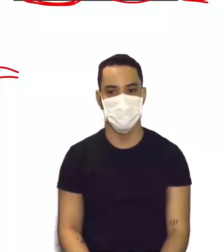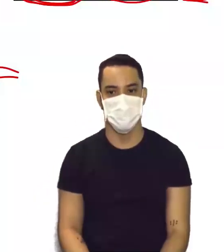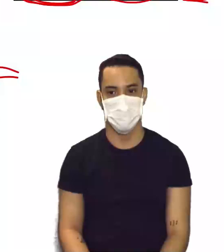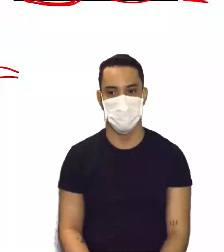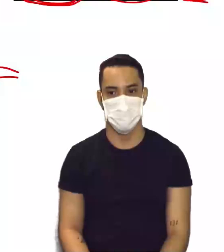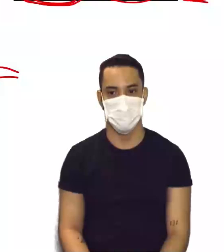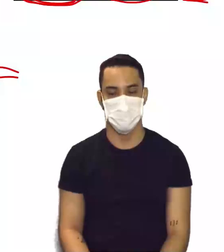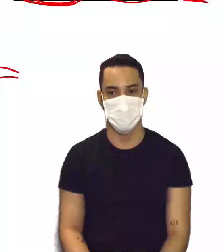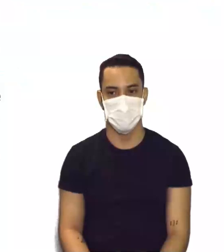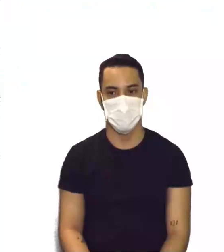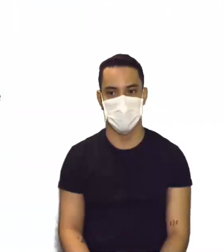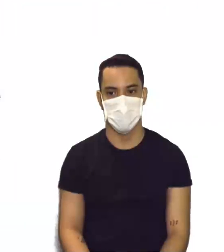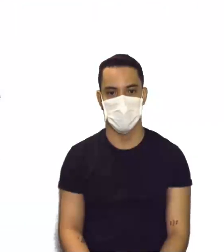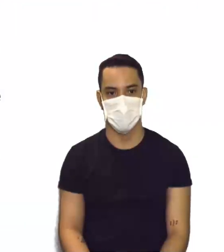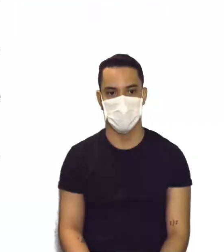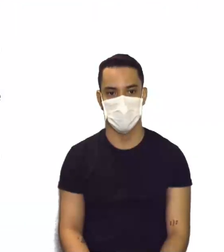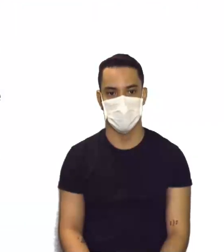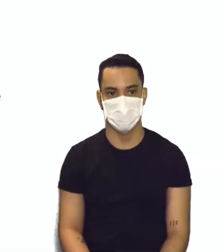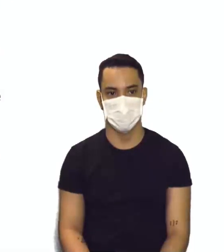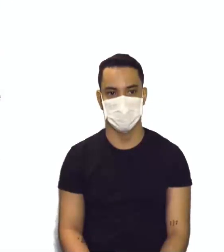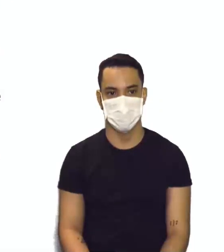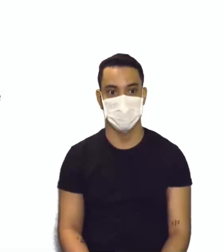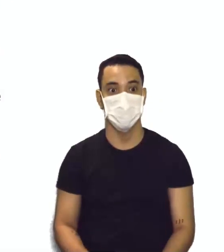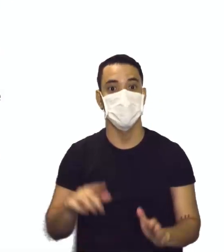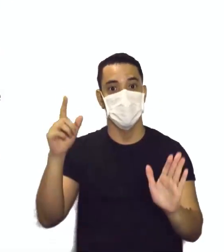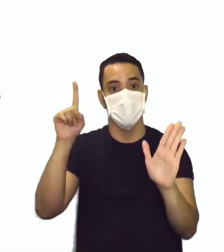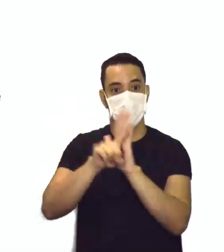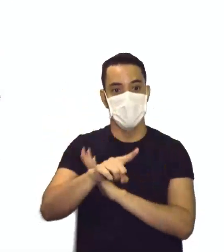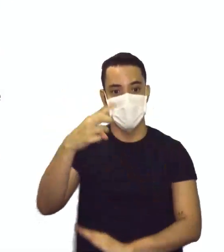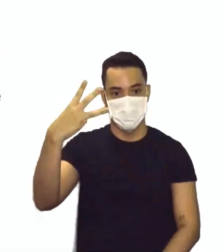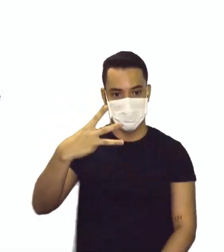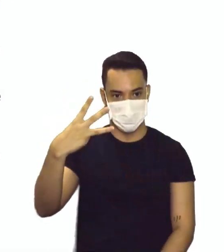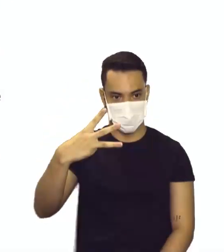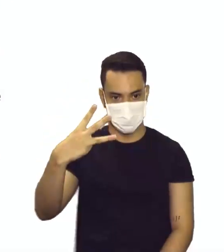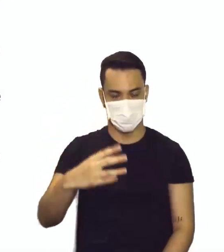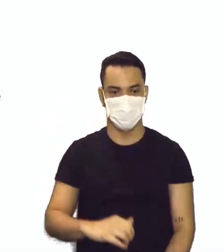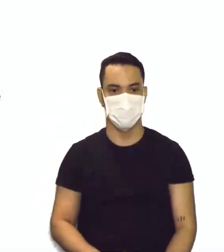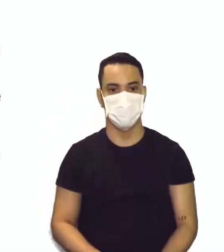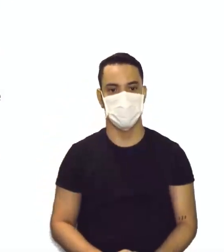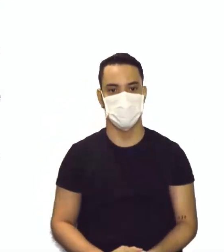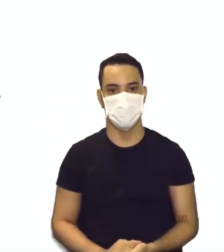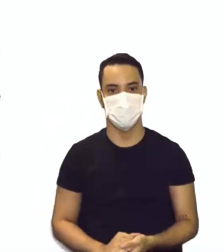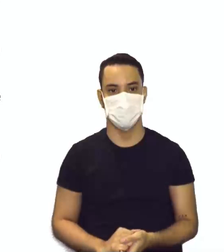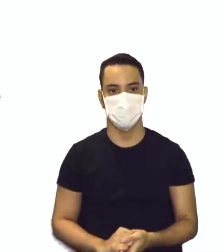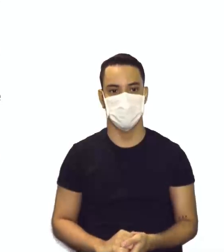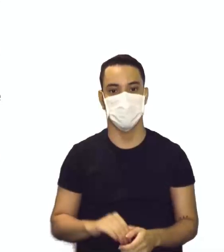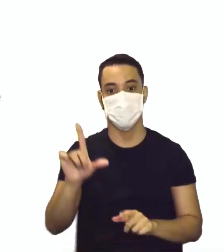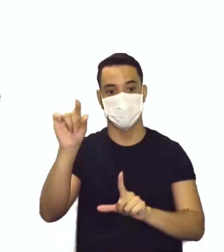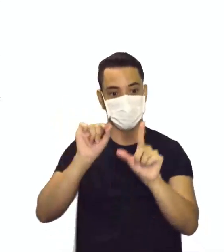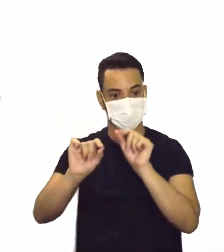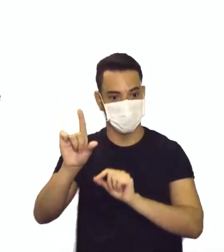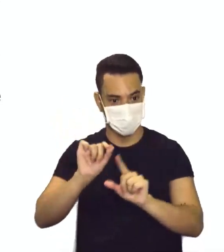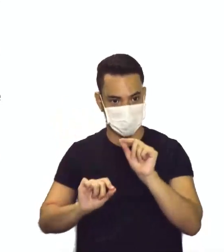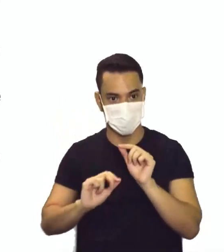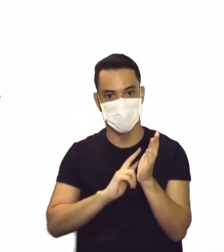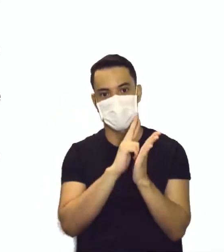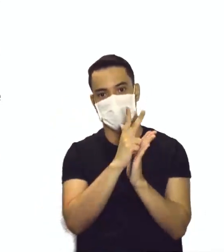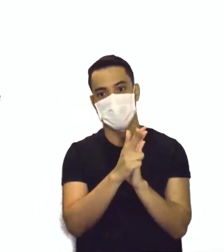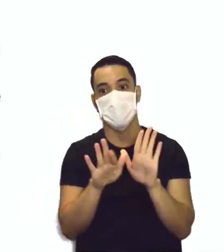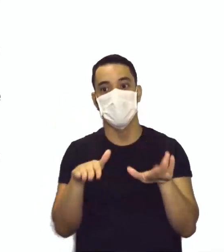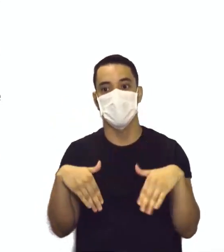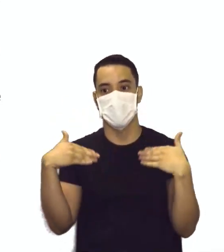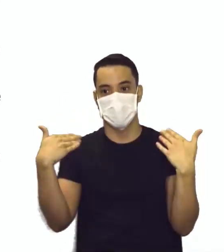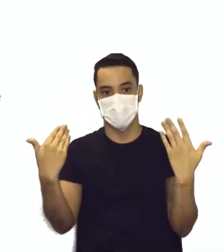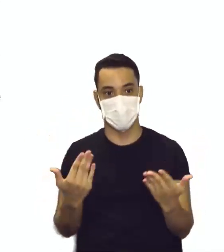Mais uma questão aqui, vamos lá. Questão 3. Dentre as opções a seguir, qual